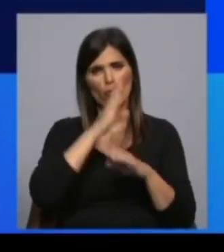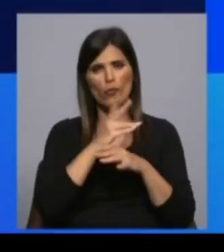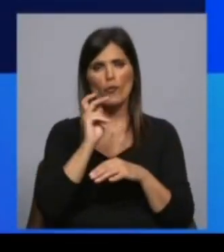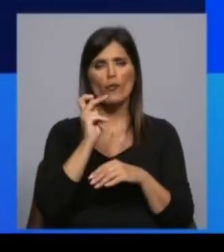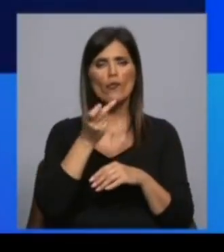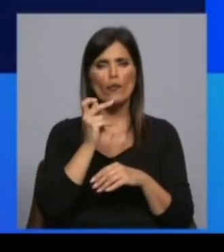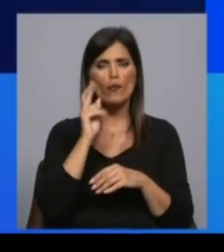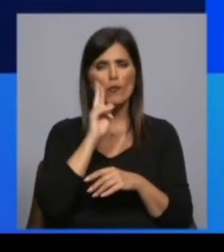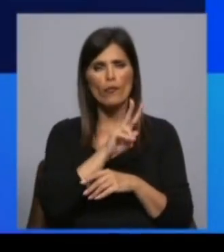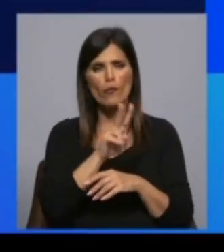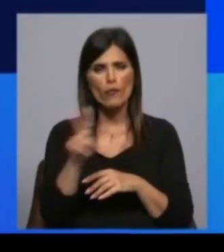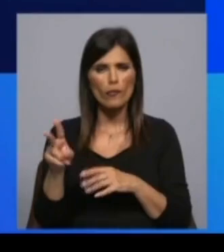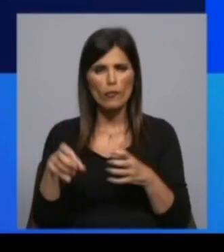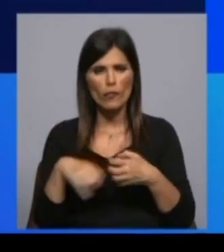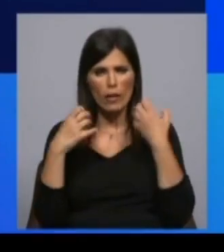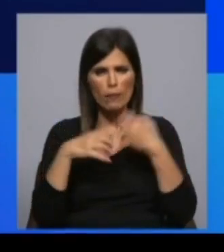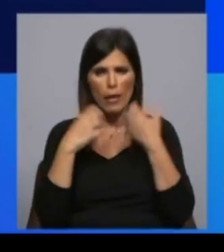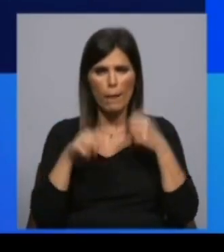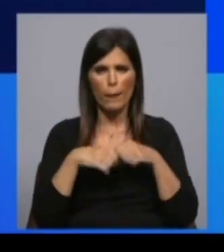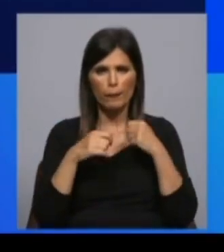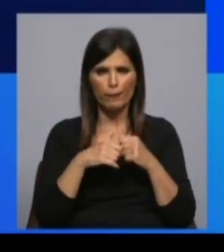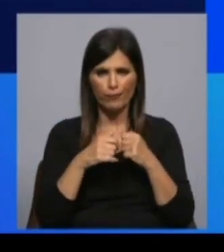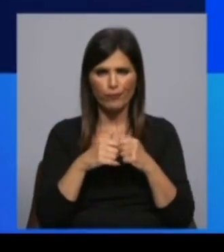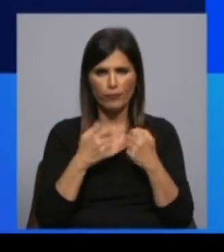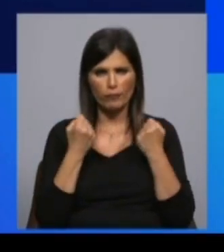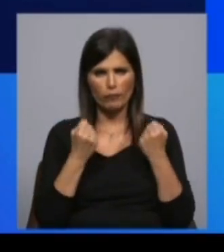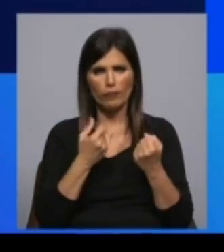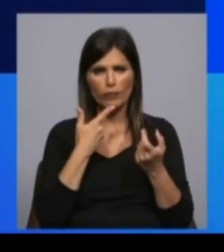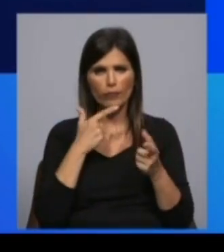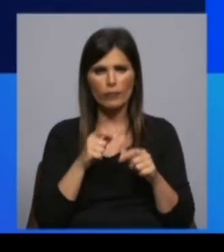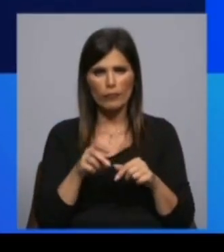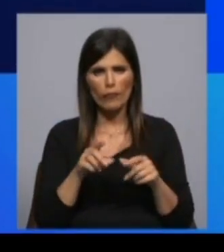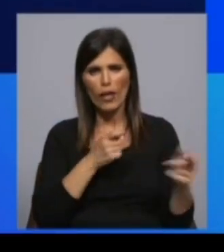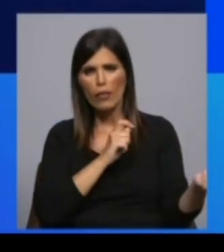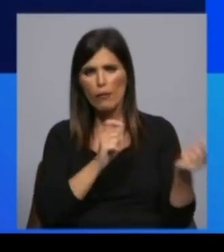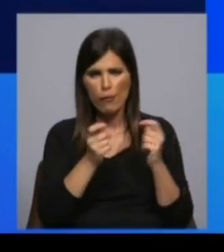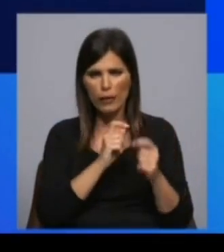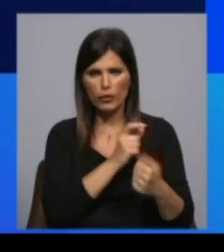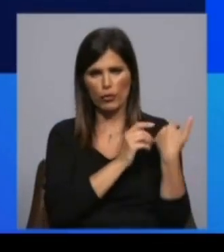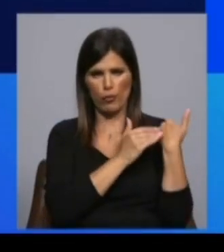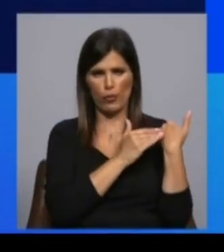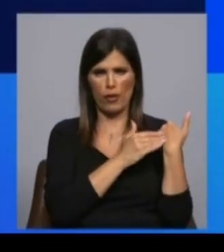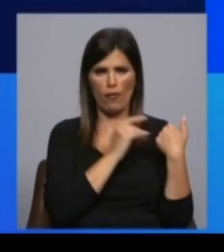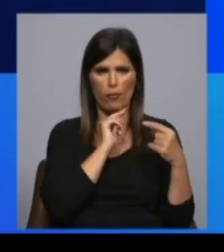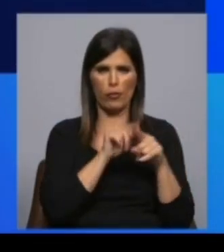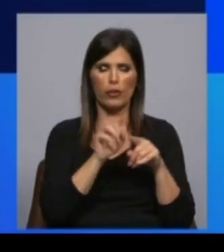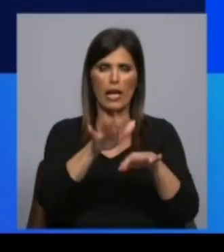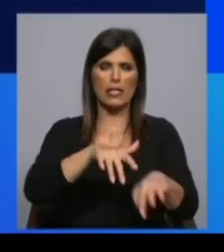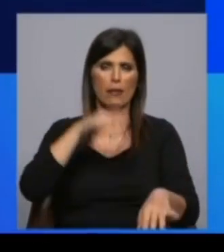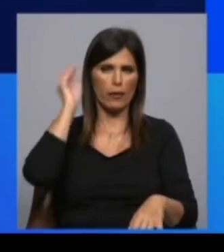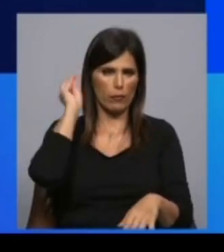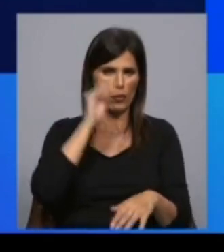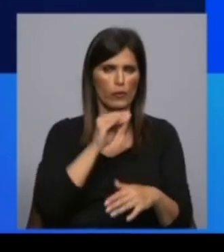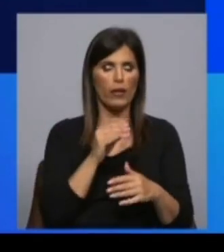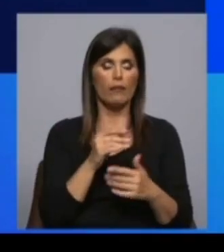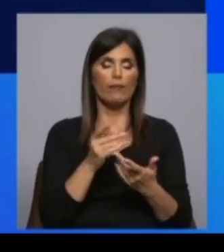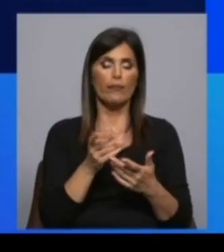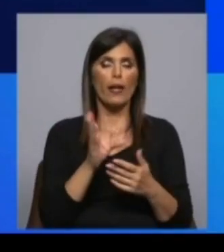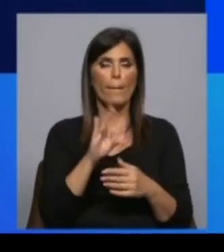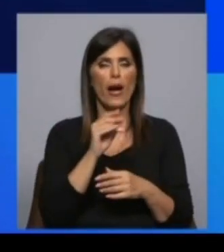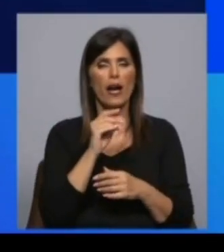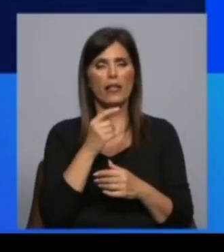anos observava o nível de crispação partidária EA rudeza da linguagem nos debates entre os responsáveis políticos na Assembleia da República